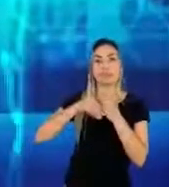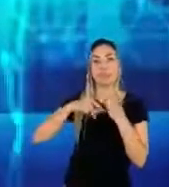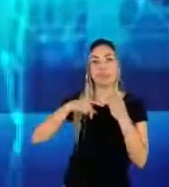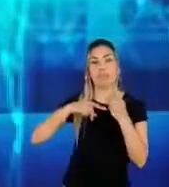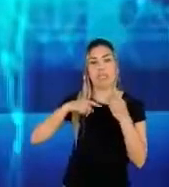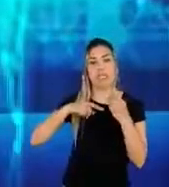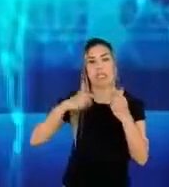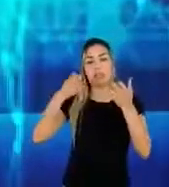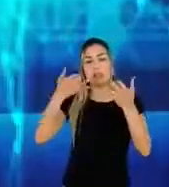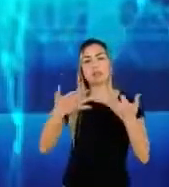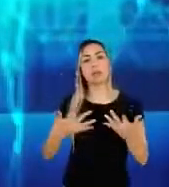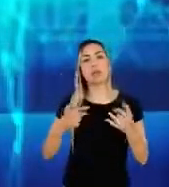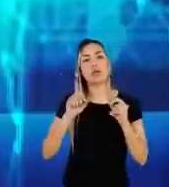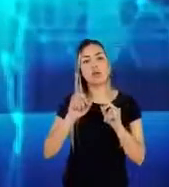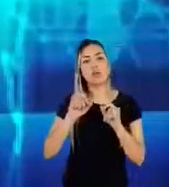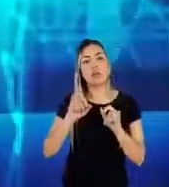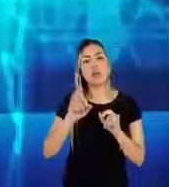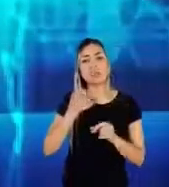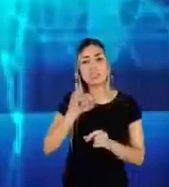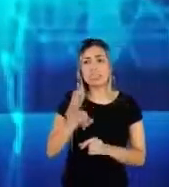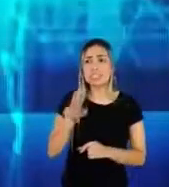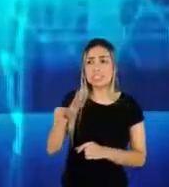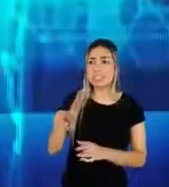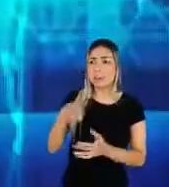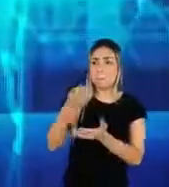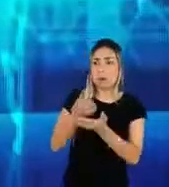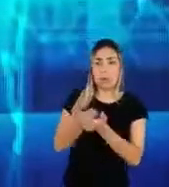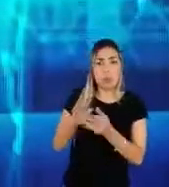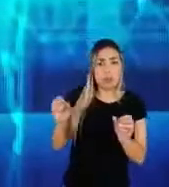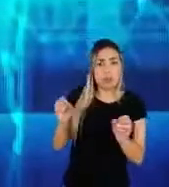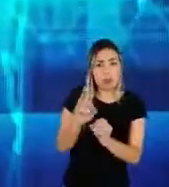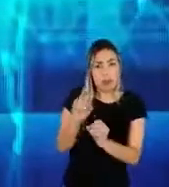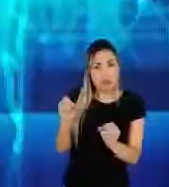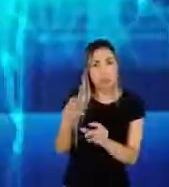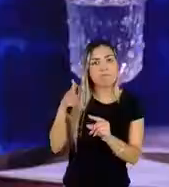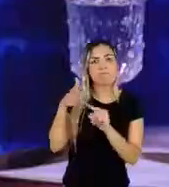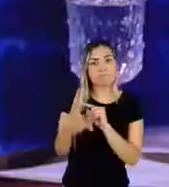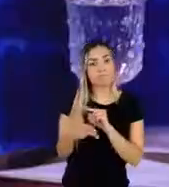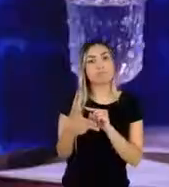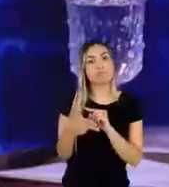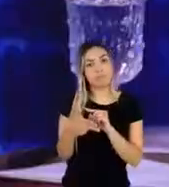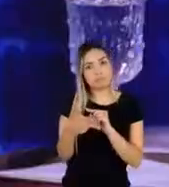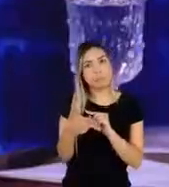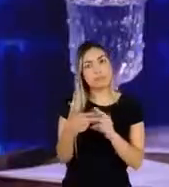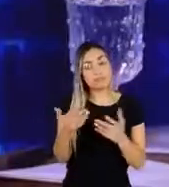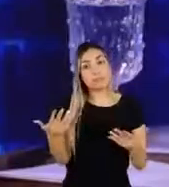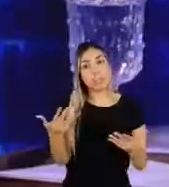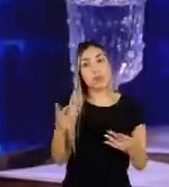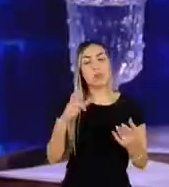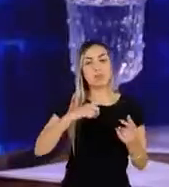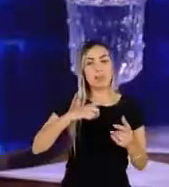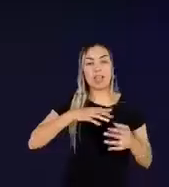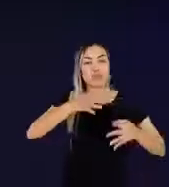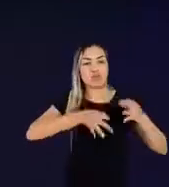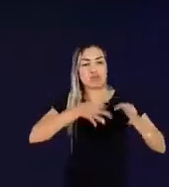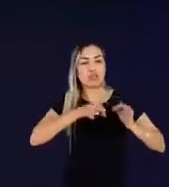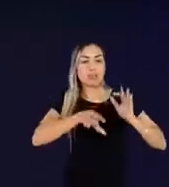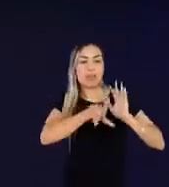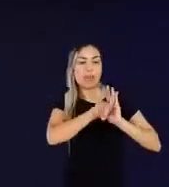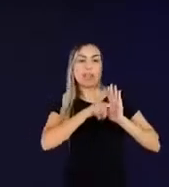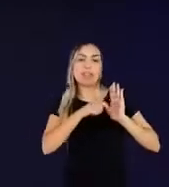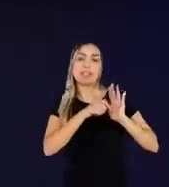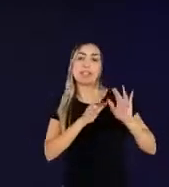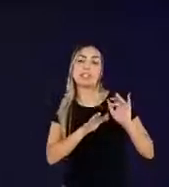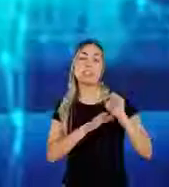aquele que fica inadimplente pode ser cortado. Isso traz segurança jurídica para o Mercado